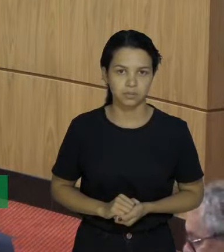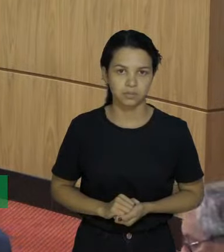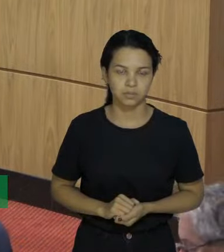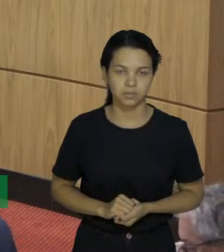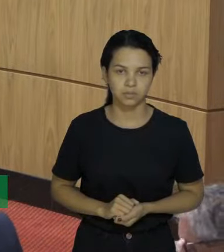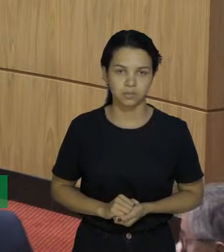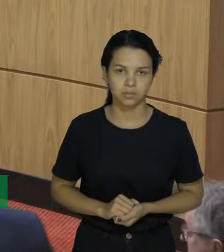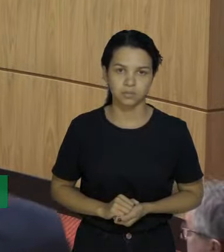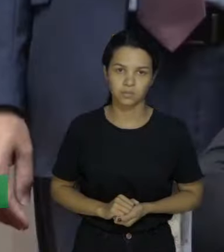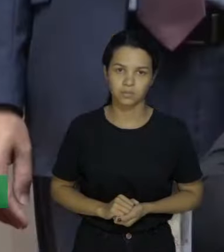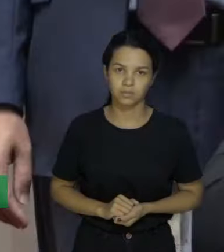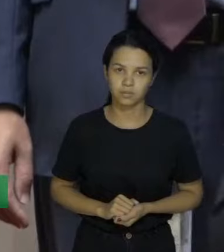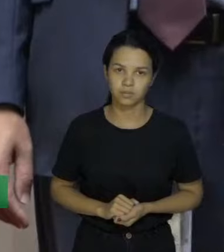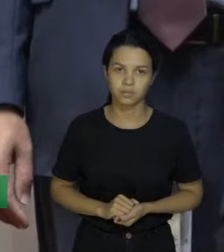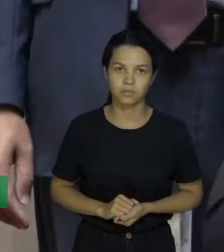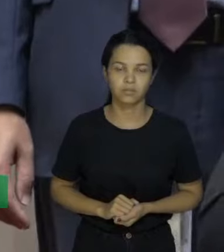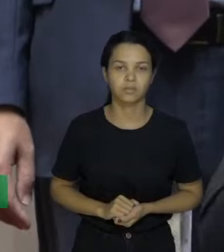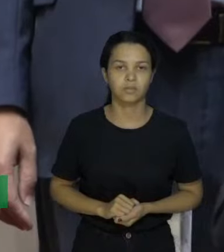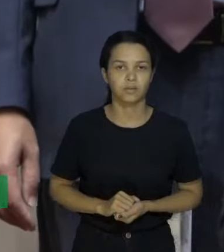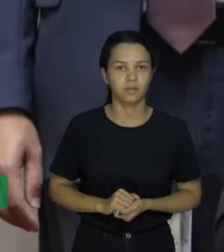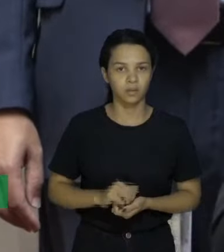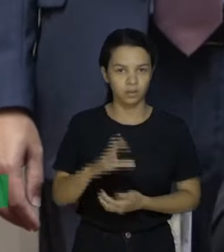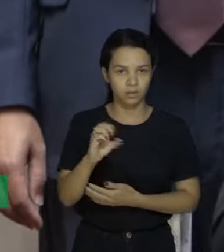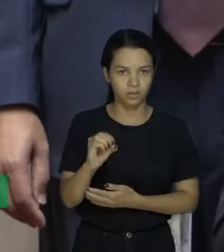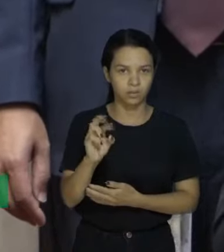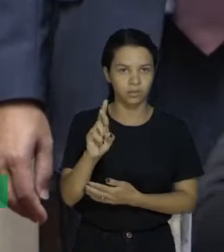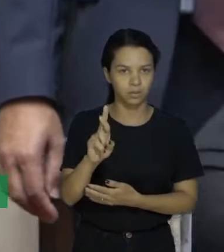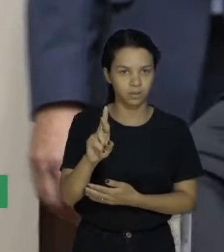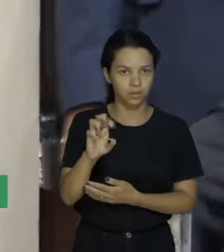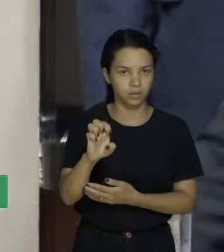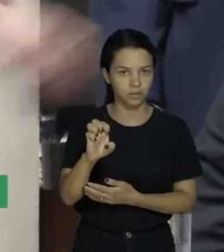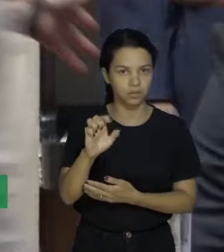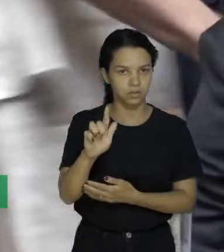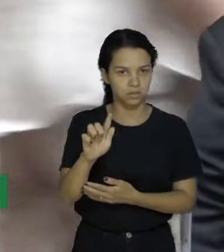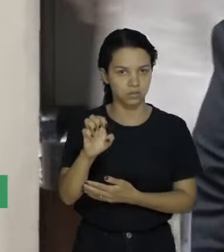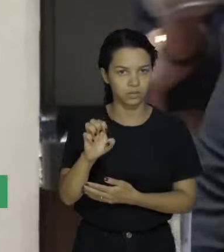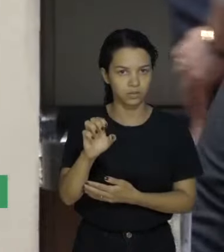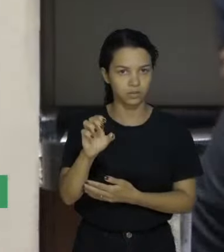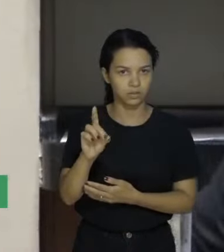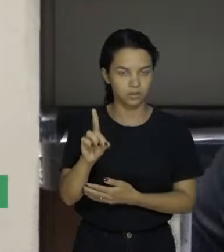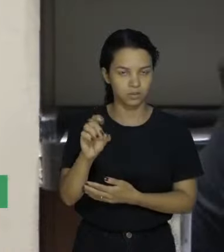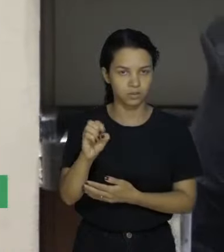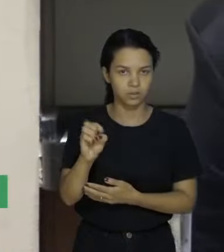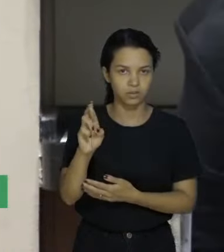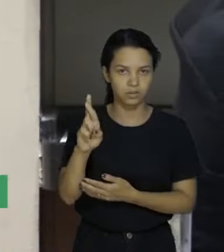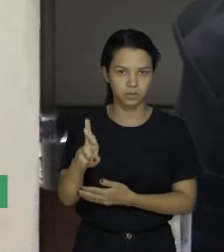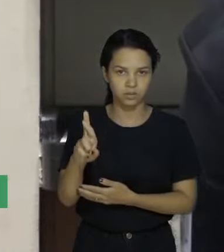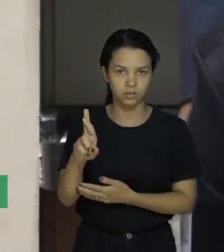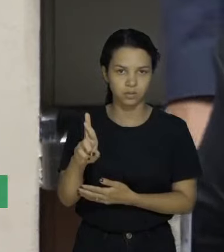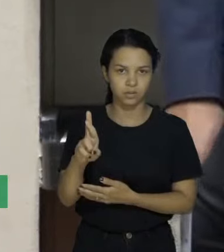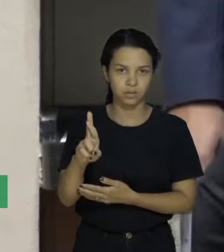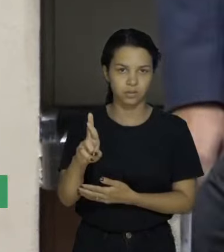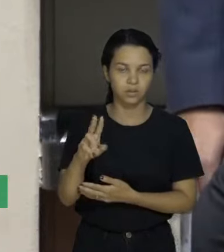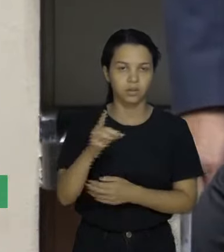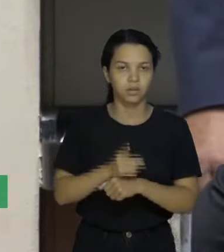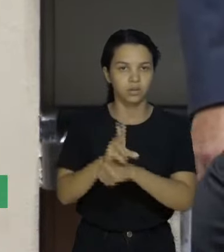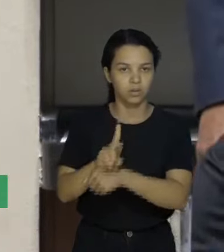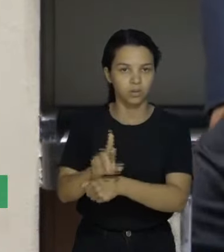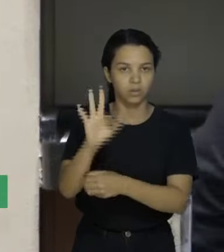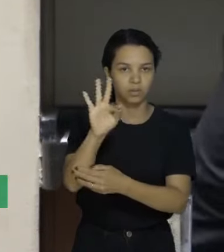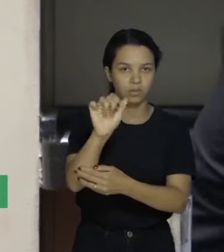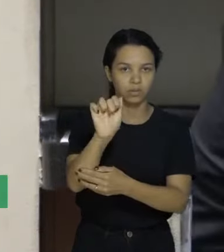Excelentíssimo Senhor corregedor Geral do Ministério Público de Santa Catarina Dr Fábio Schmidt